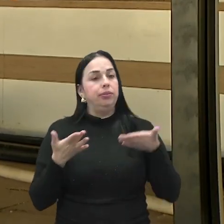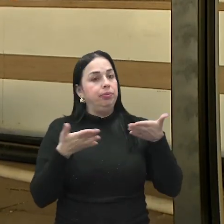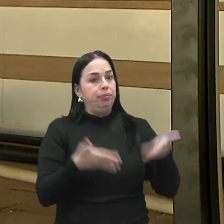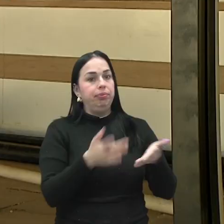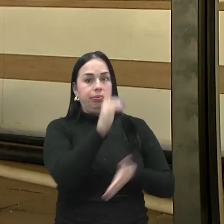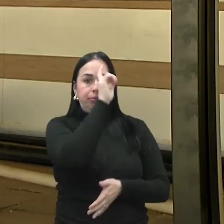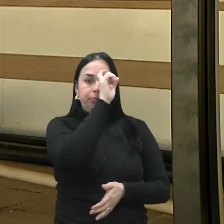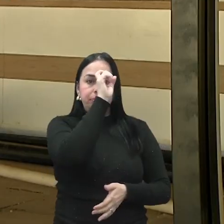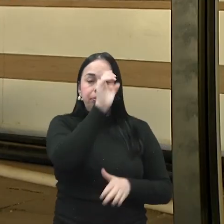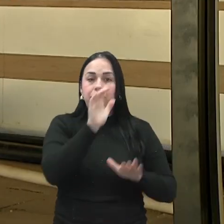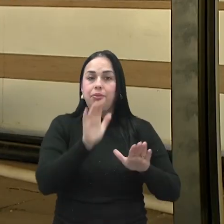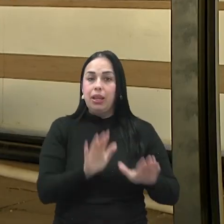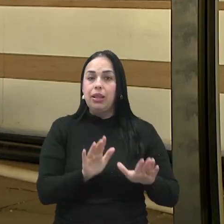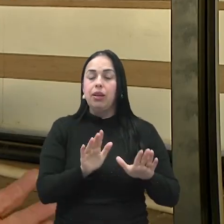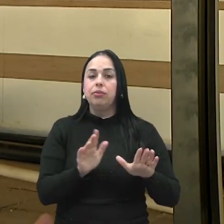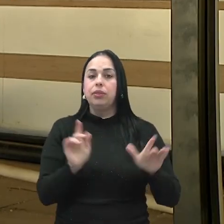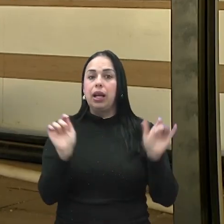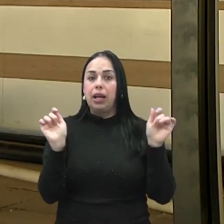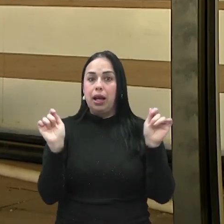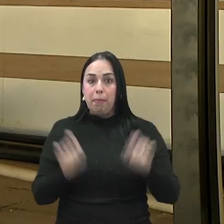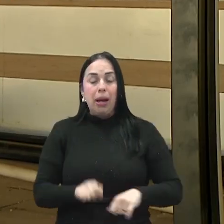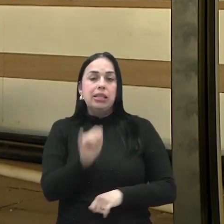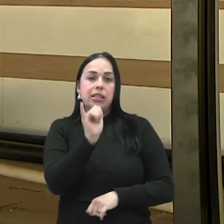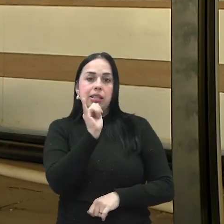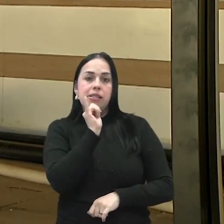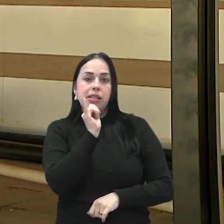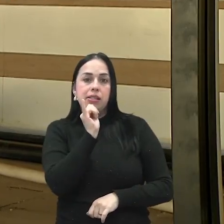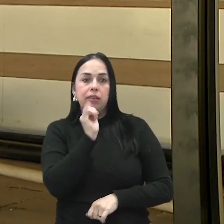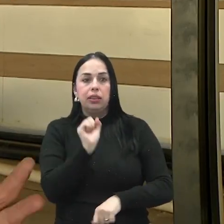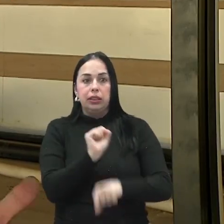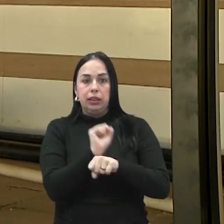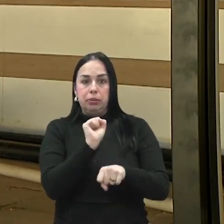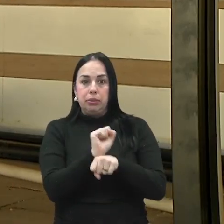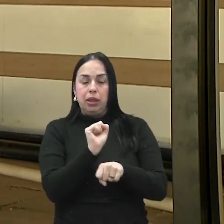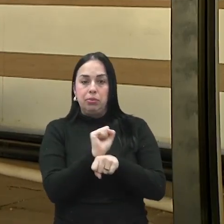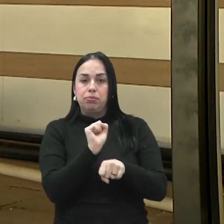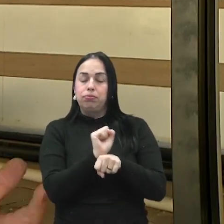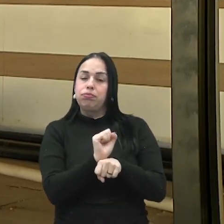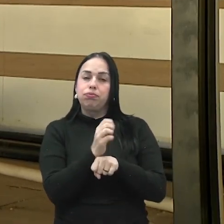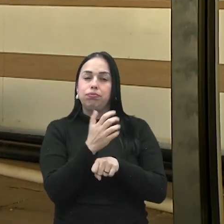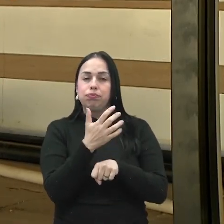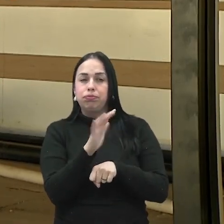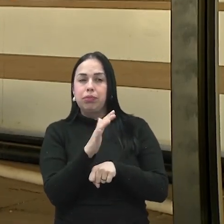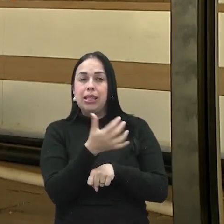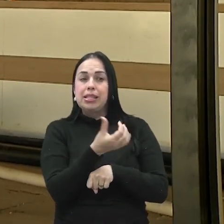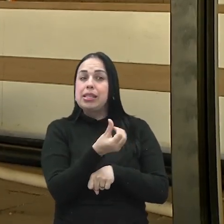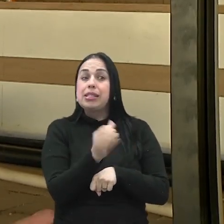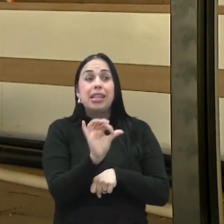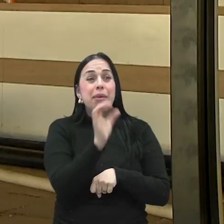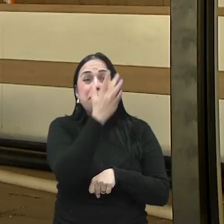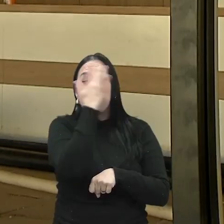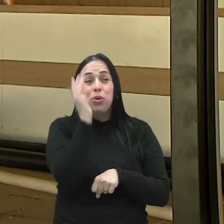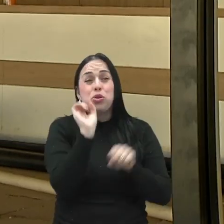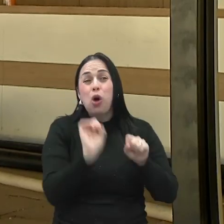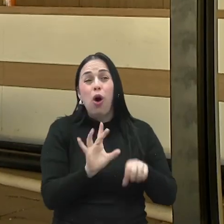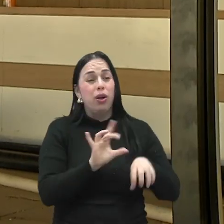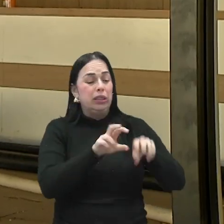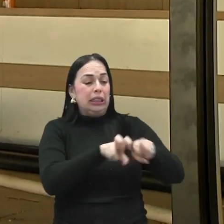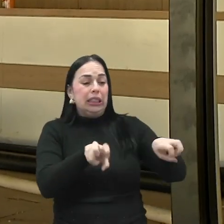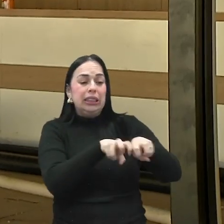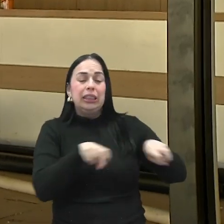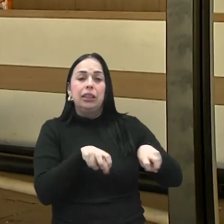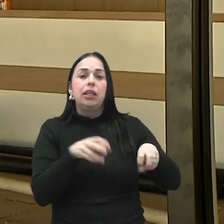que chegam ao hospital por hora. E nós temos uma capacidade, por exemplo, de espera, né, de recepção, só de 60